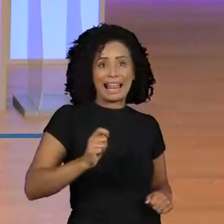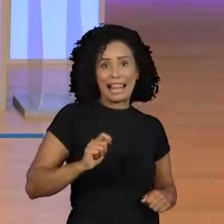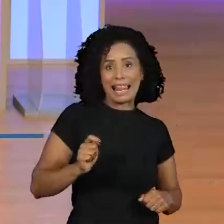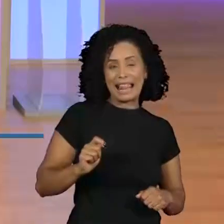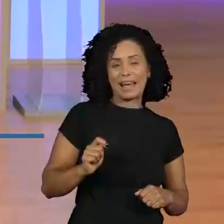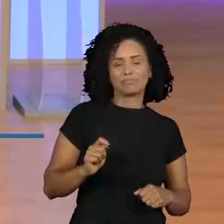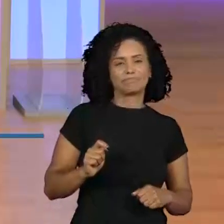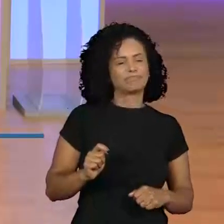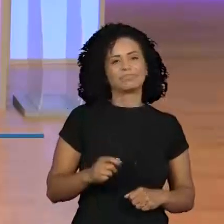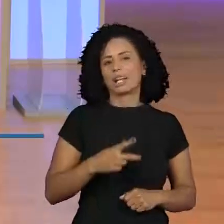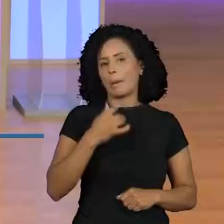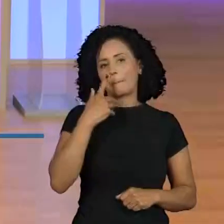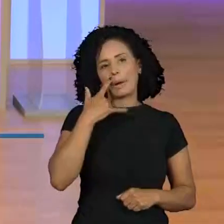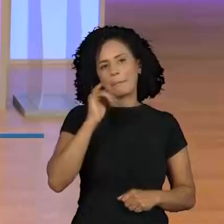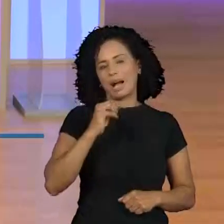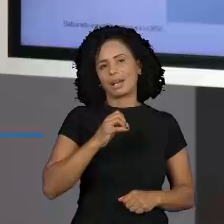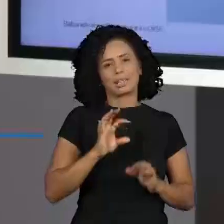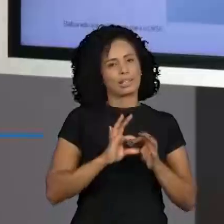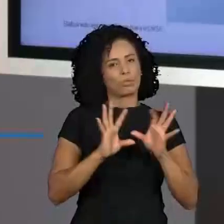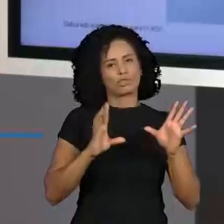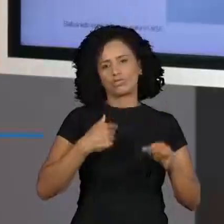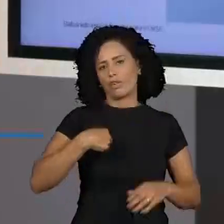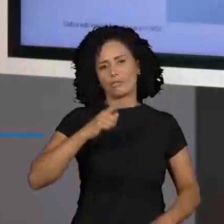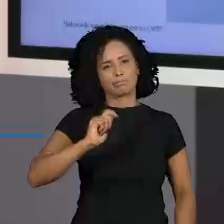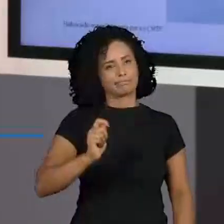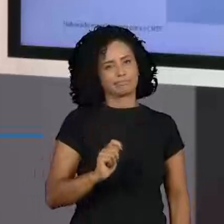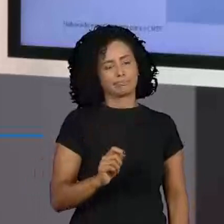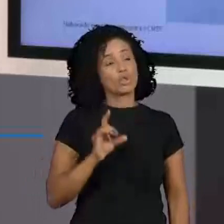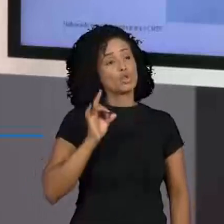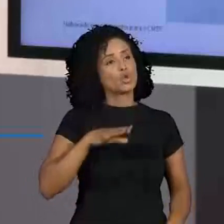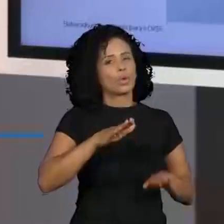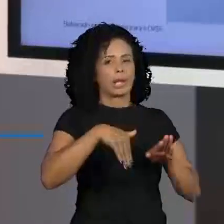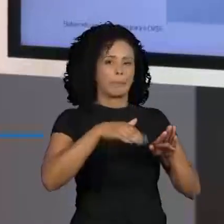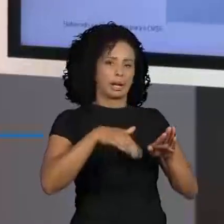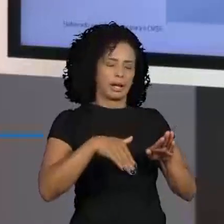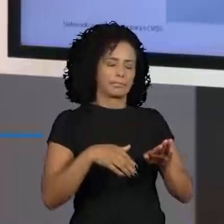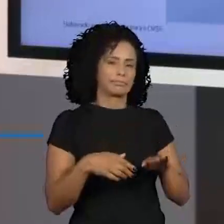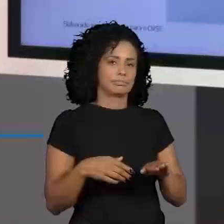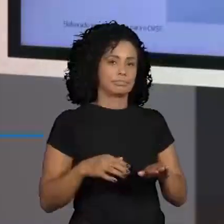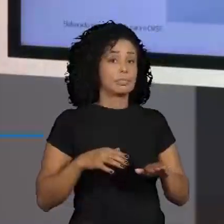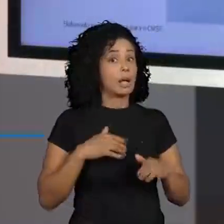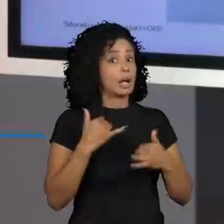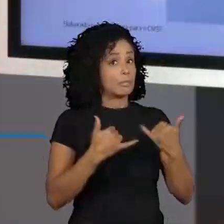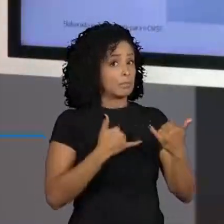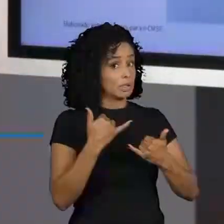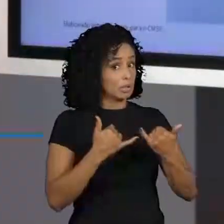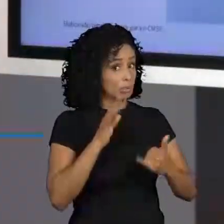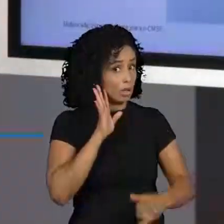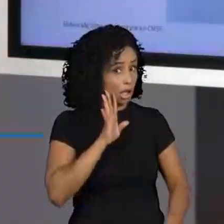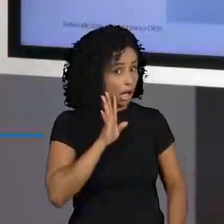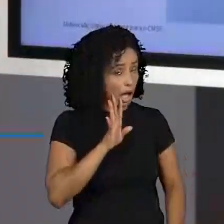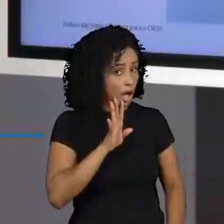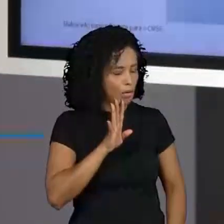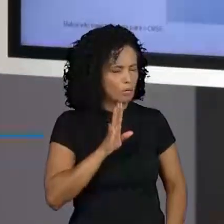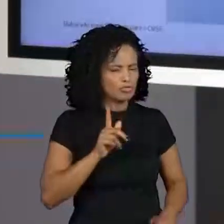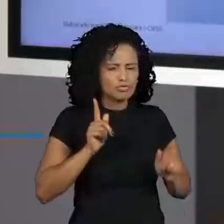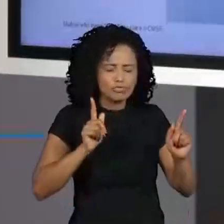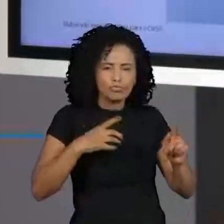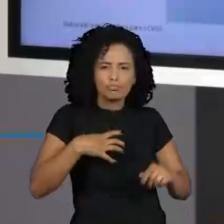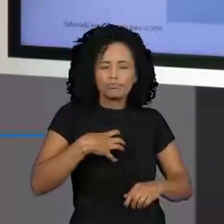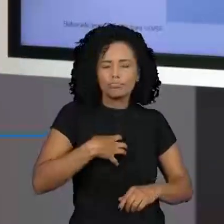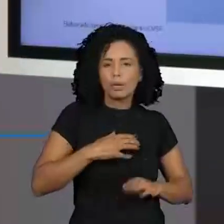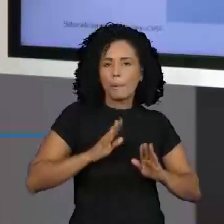pro litoral. Porque tem um motivo, é um brinquedo muito legal, muito divertido, mas aqui nas